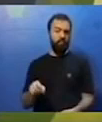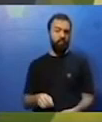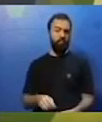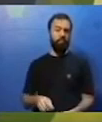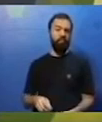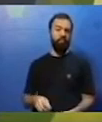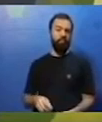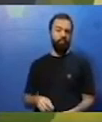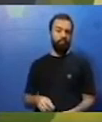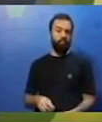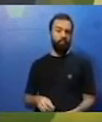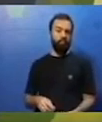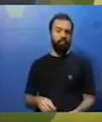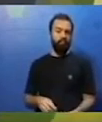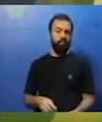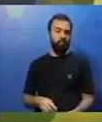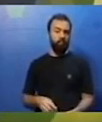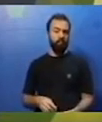75.